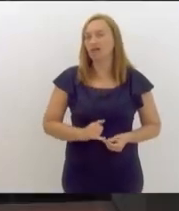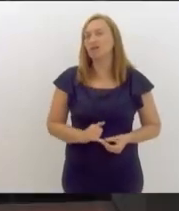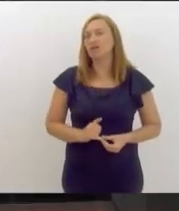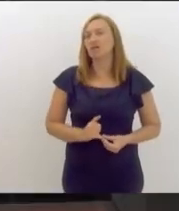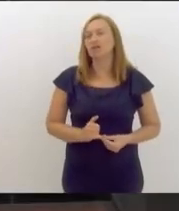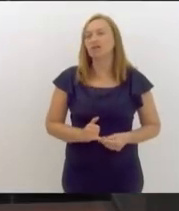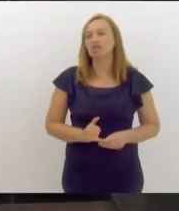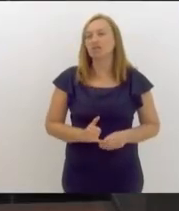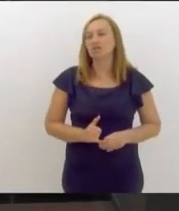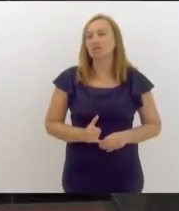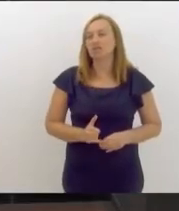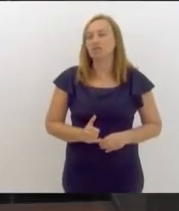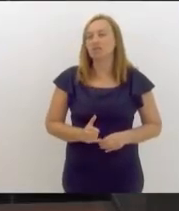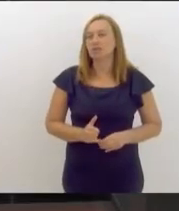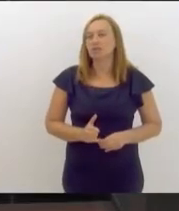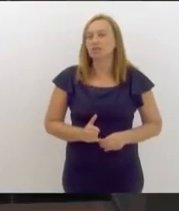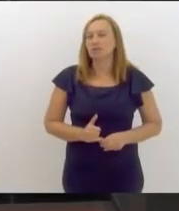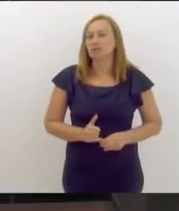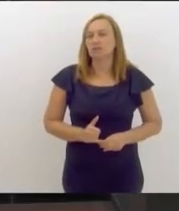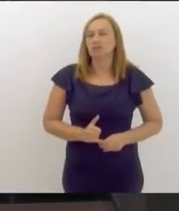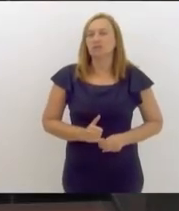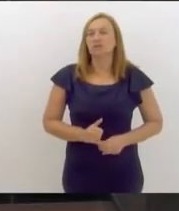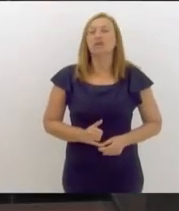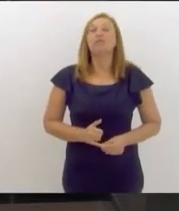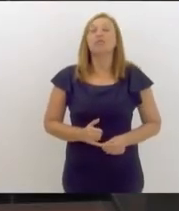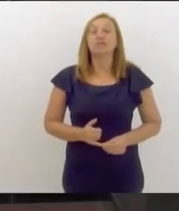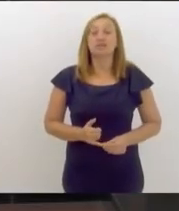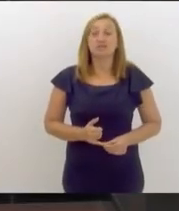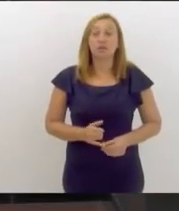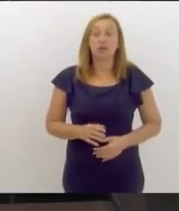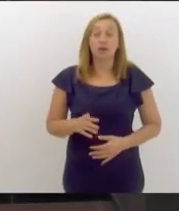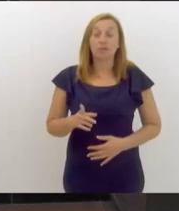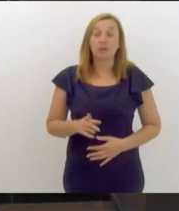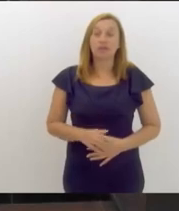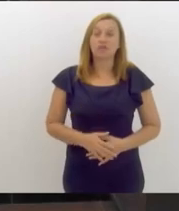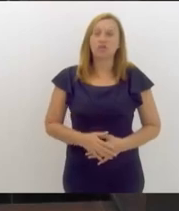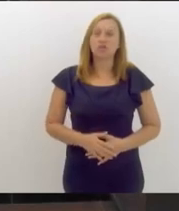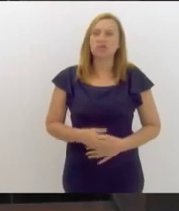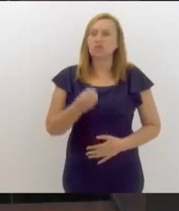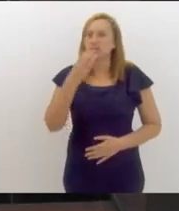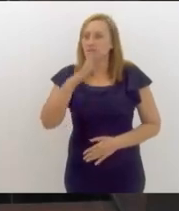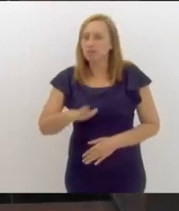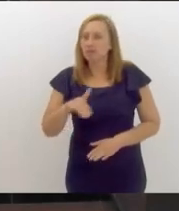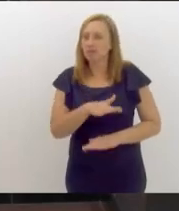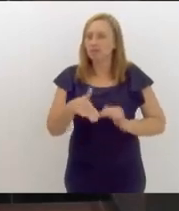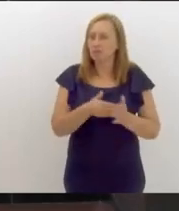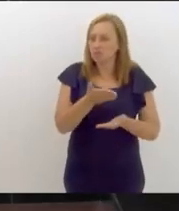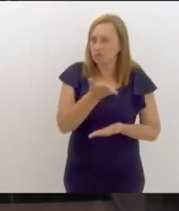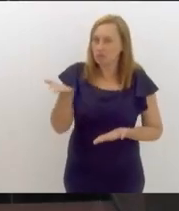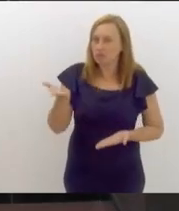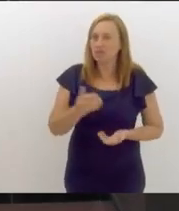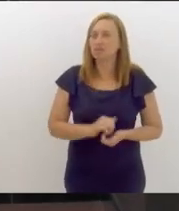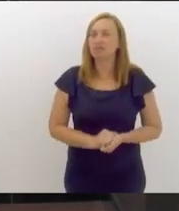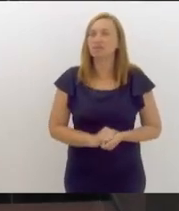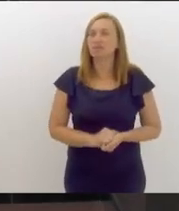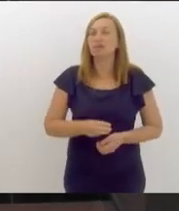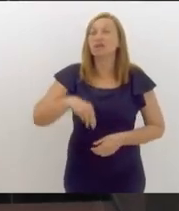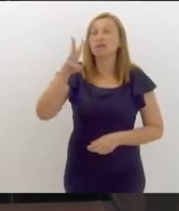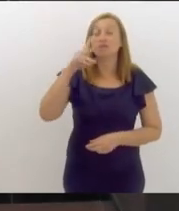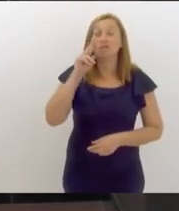Boa tarde senhora Presidente Boa tarde nobres deputados servidores dessa casa a quem nos